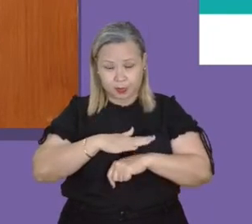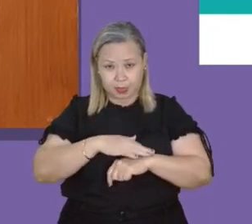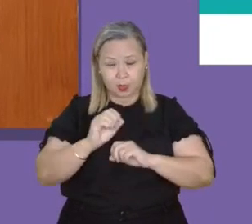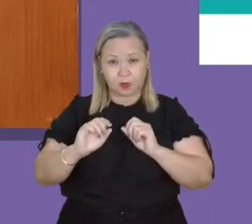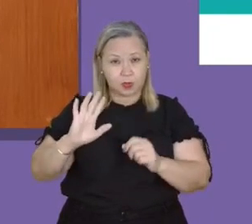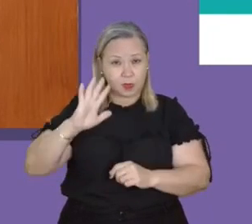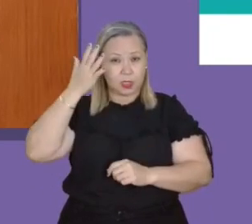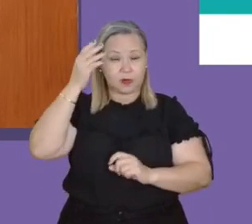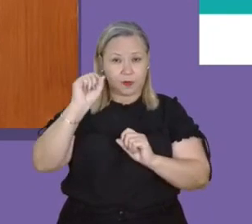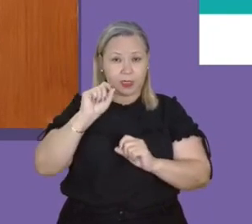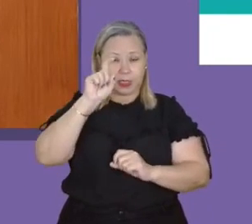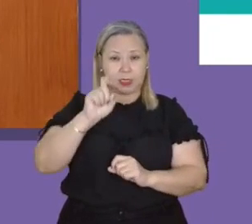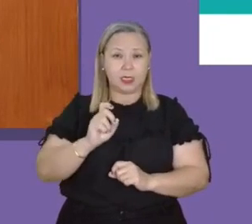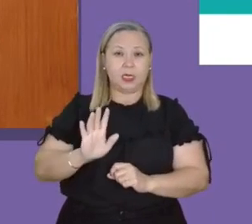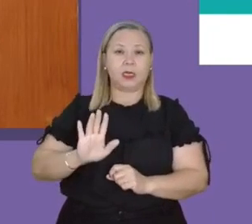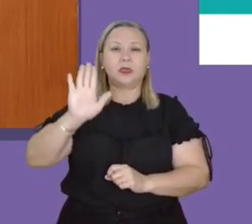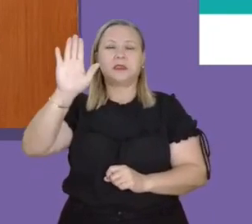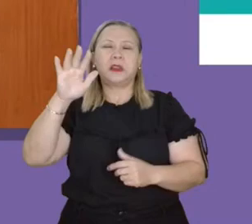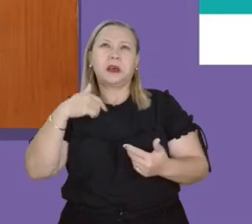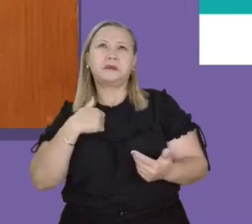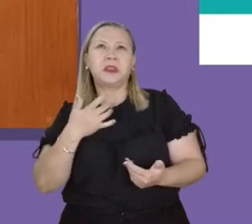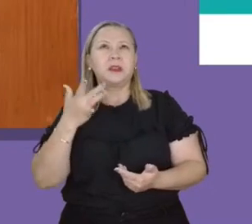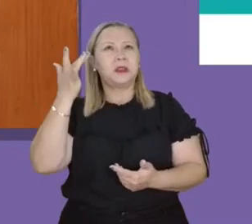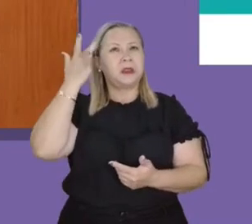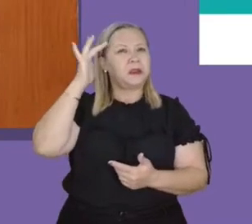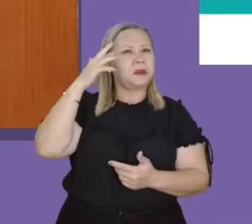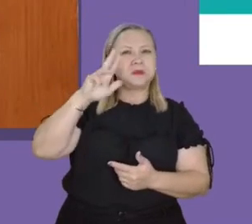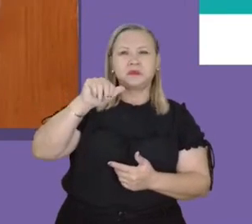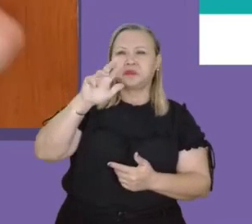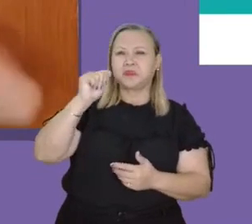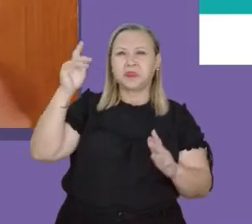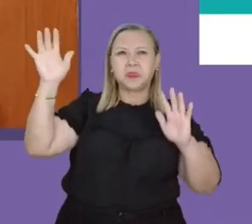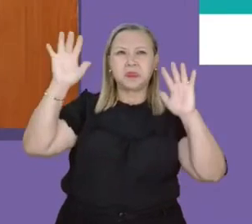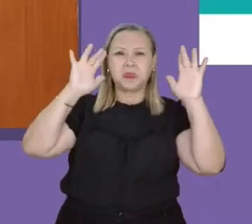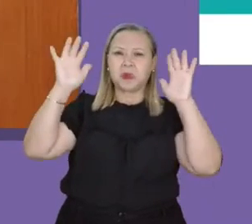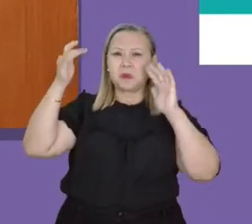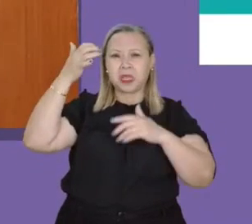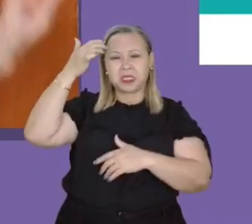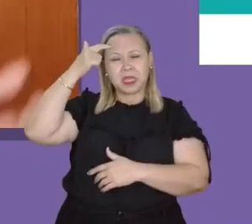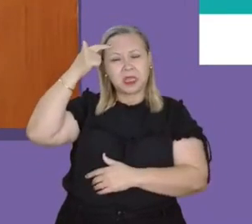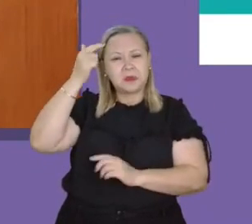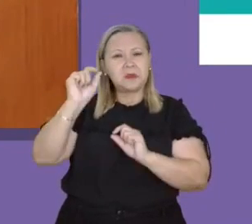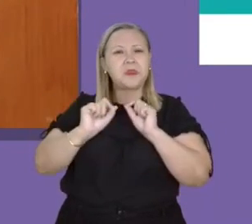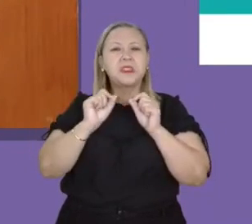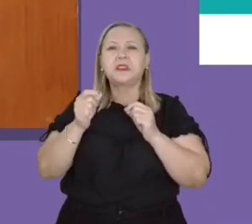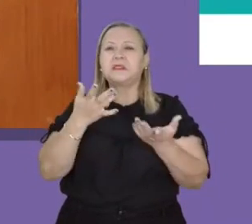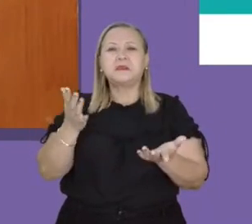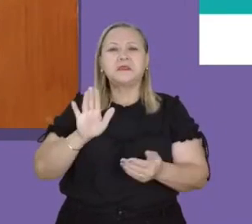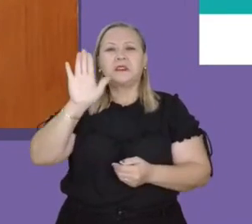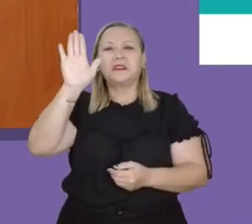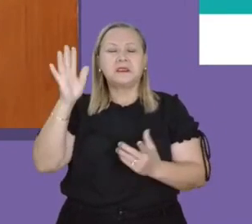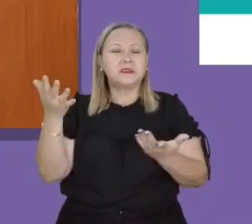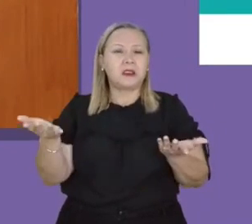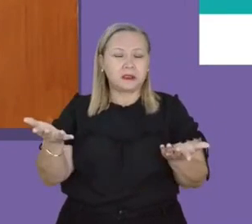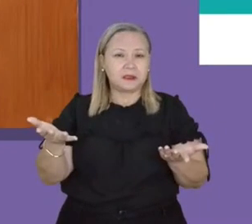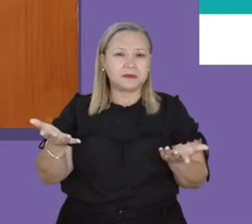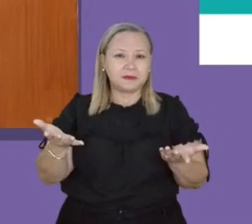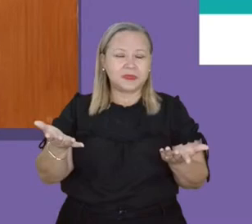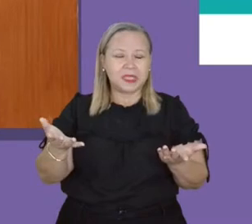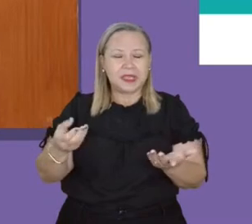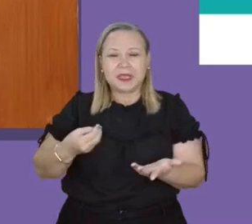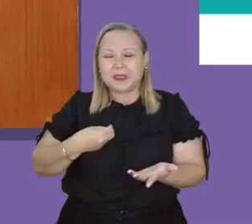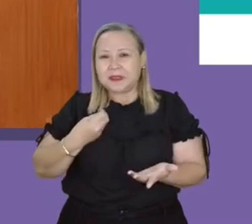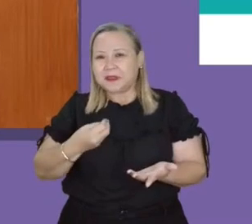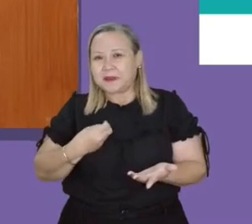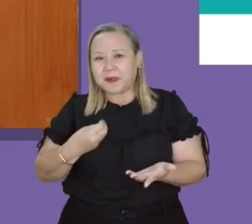candidata, como eu falei, era algo que eu não imaginava, né? Era algo que eu nunca tinha pensado que né, esse rumo, minha vida ia tomar esse